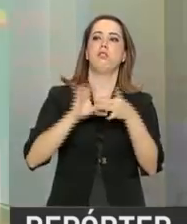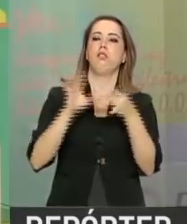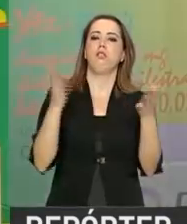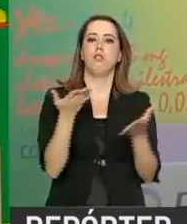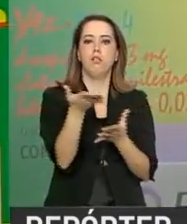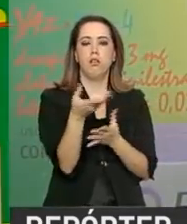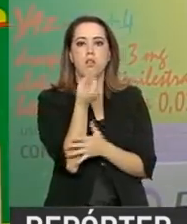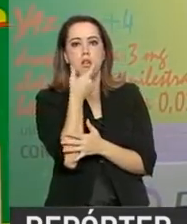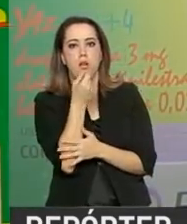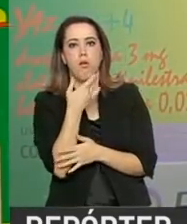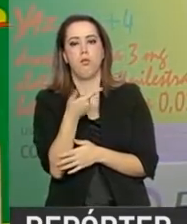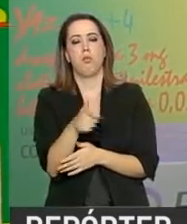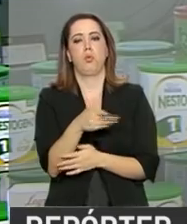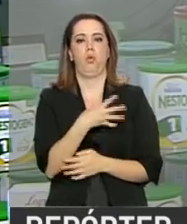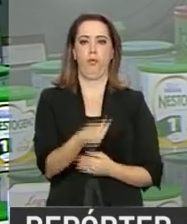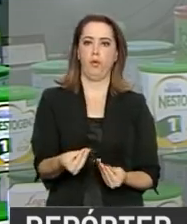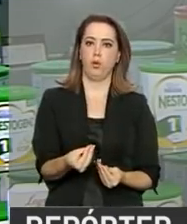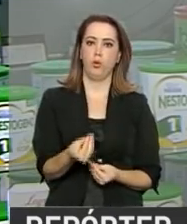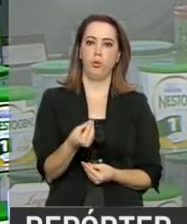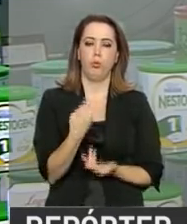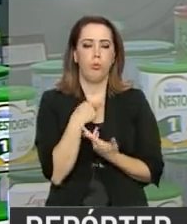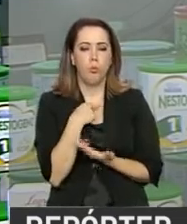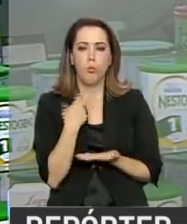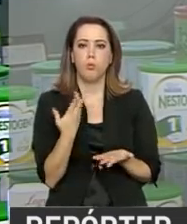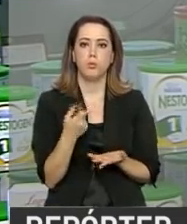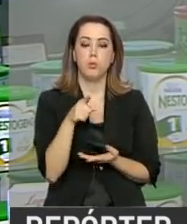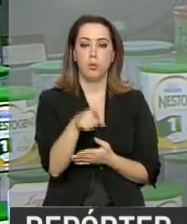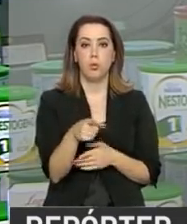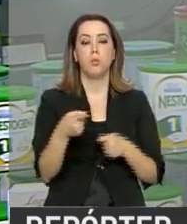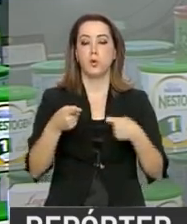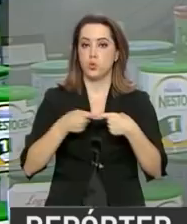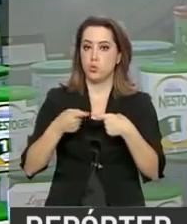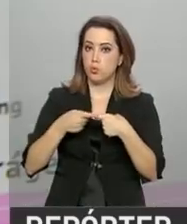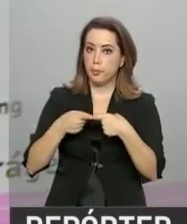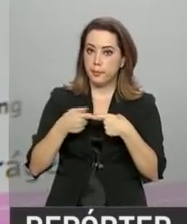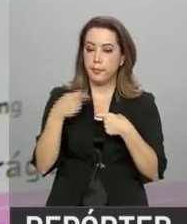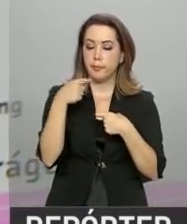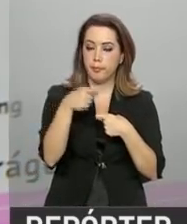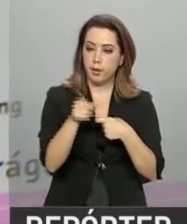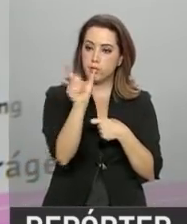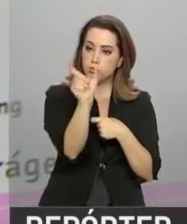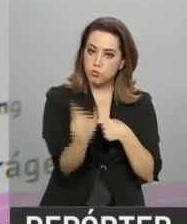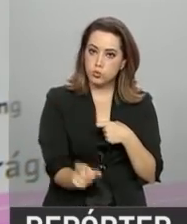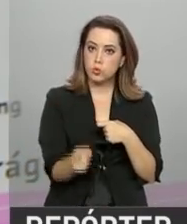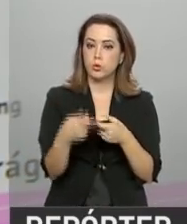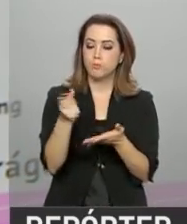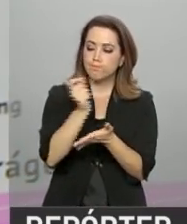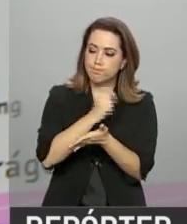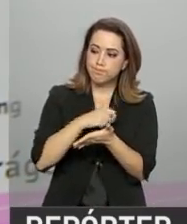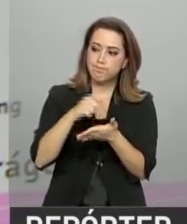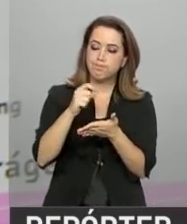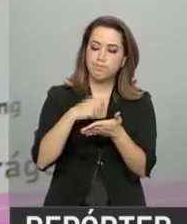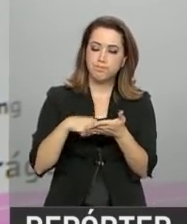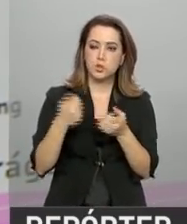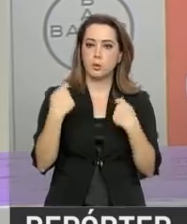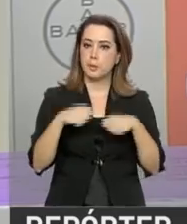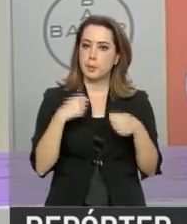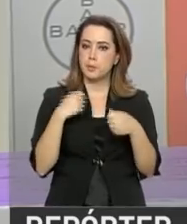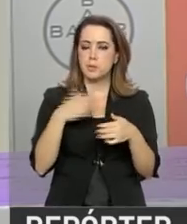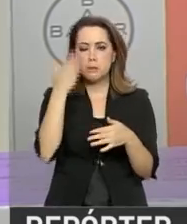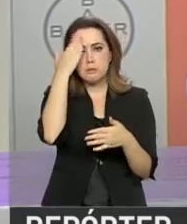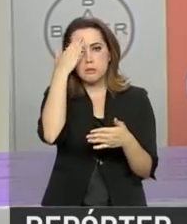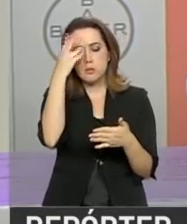na farmácia o médico no caso do colega que for prescrever o anticoncepcional ele deve fazer